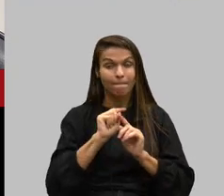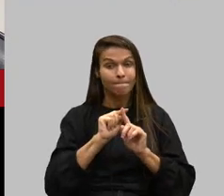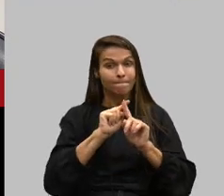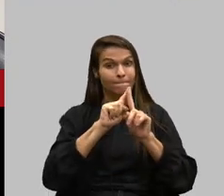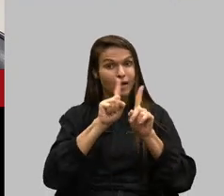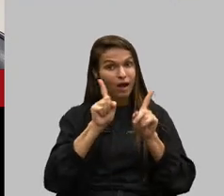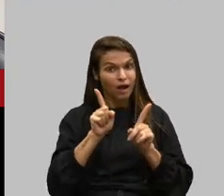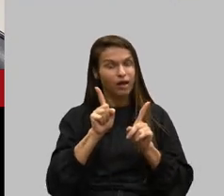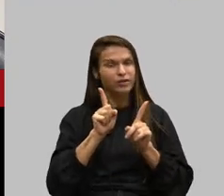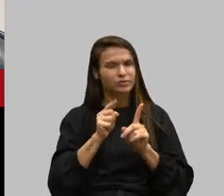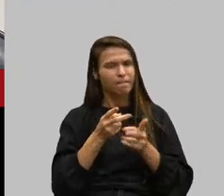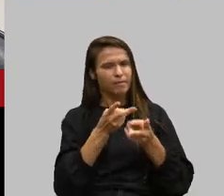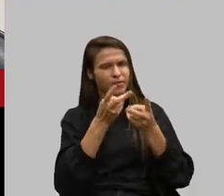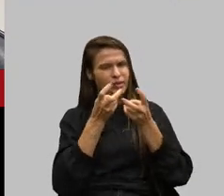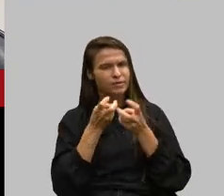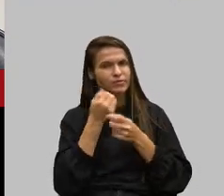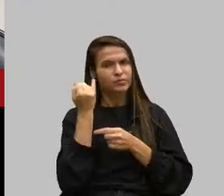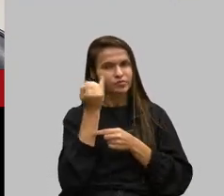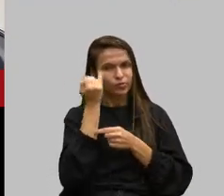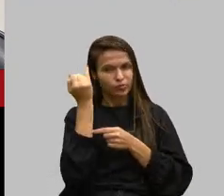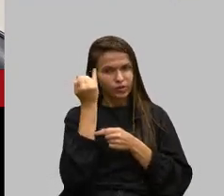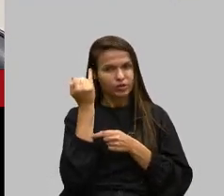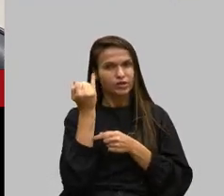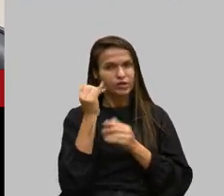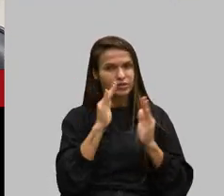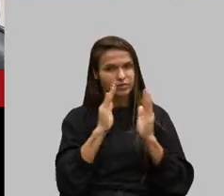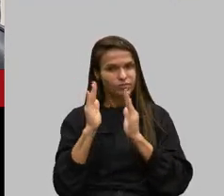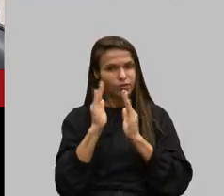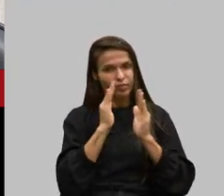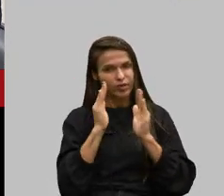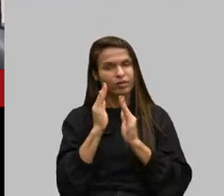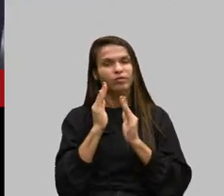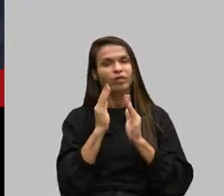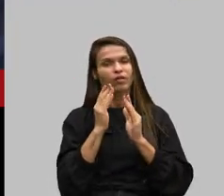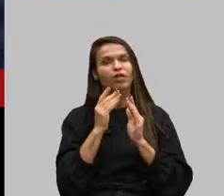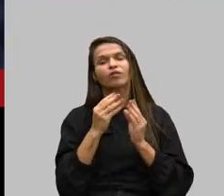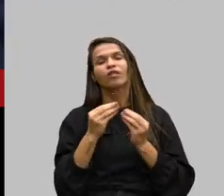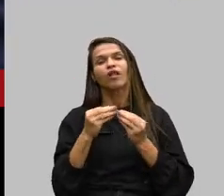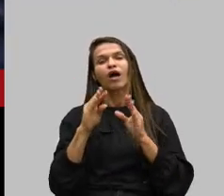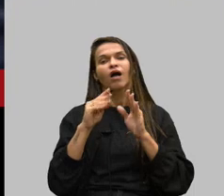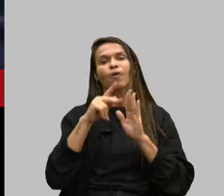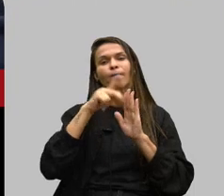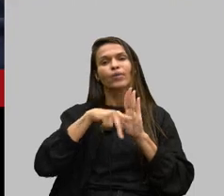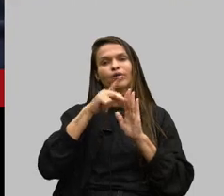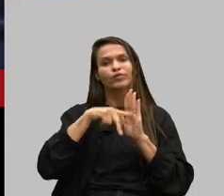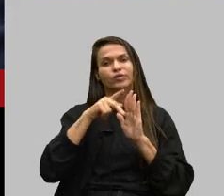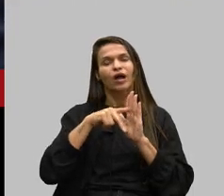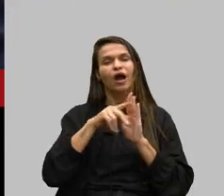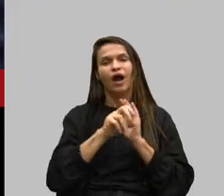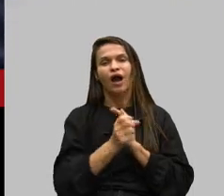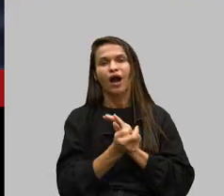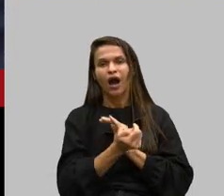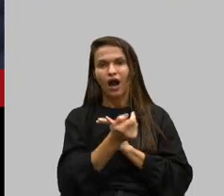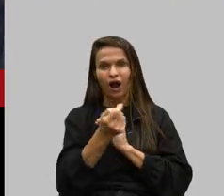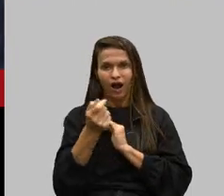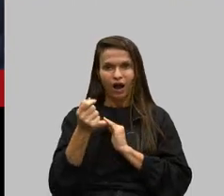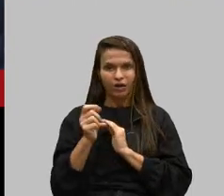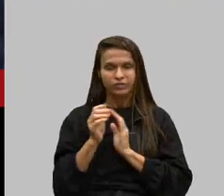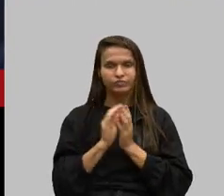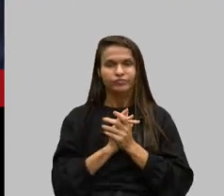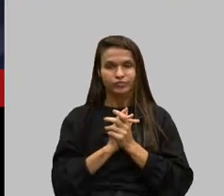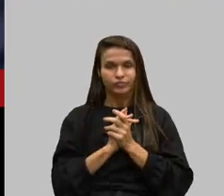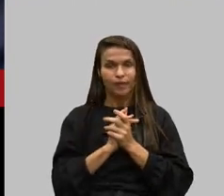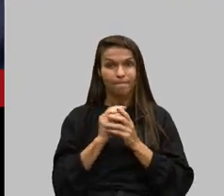julgamos importante neste momento levar um projeto por vez daqueles projetos prioritários do governo e o